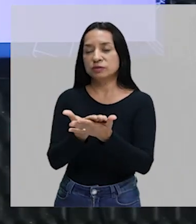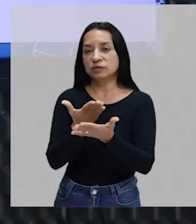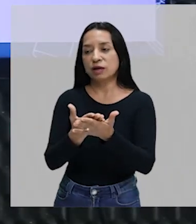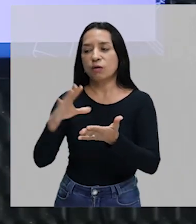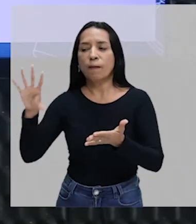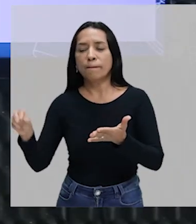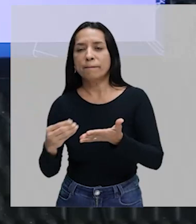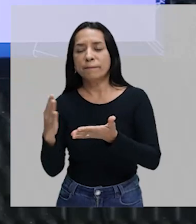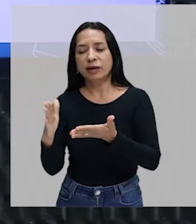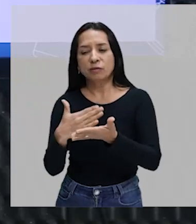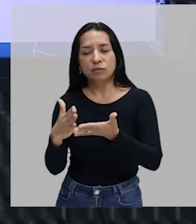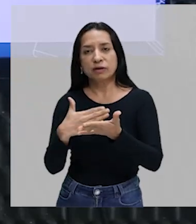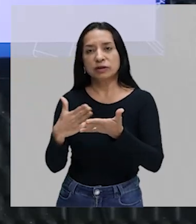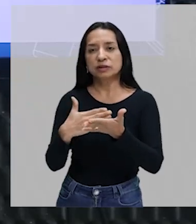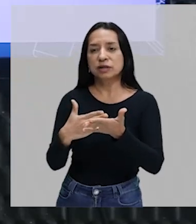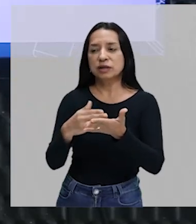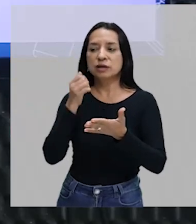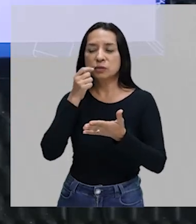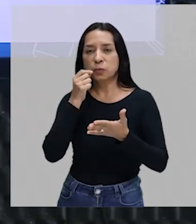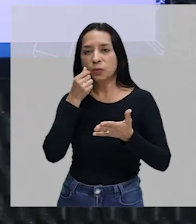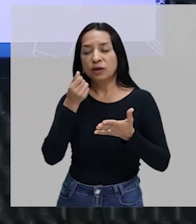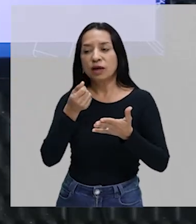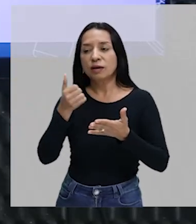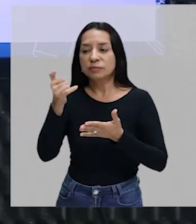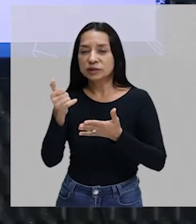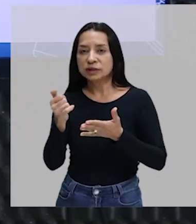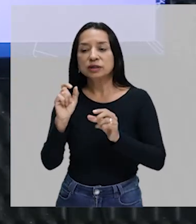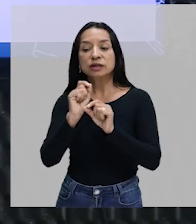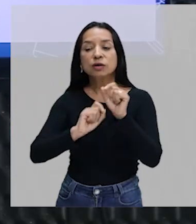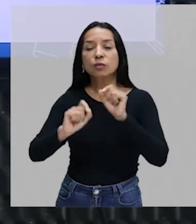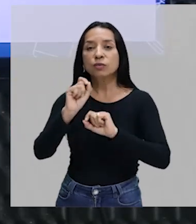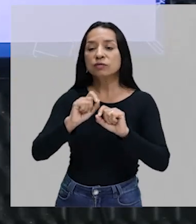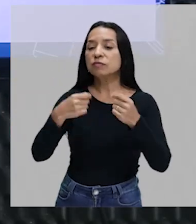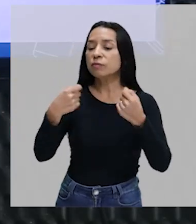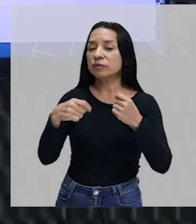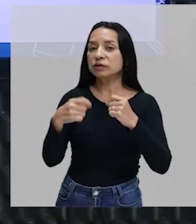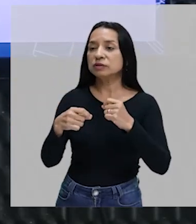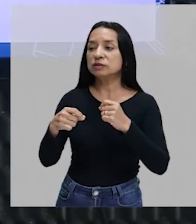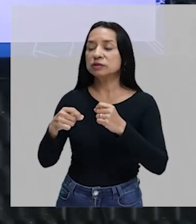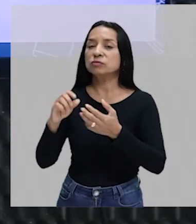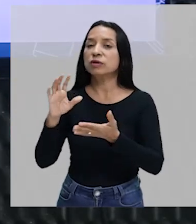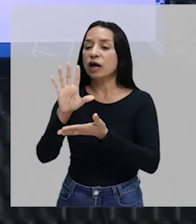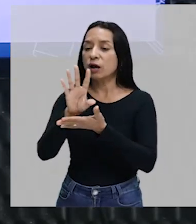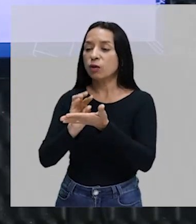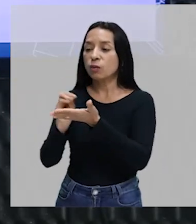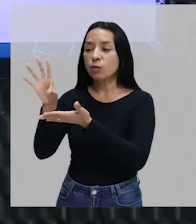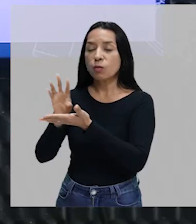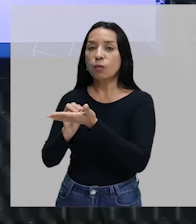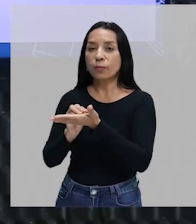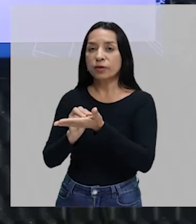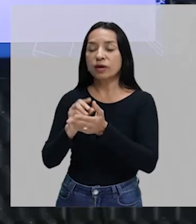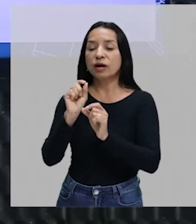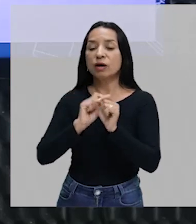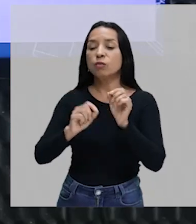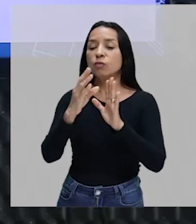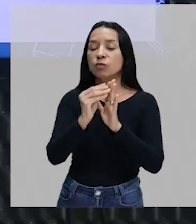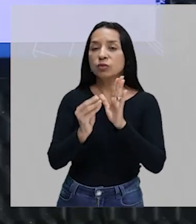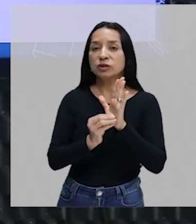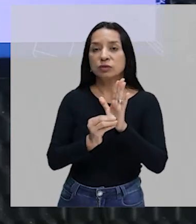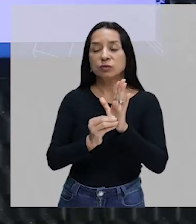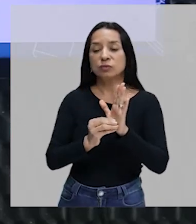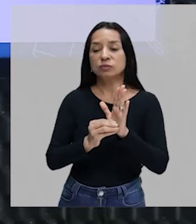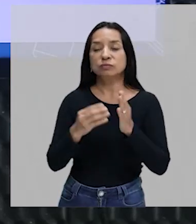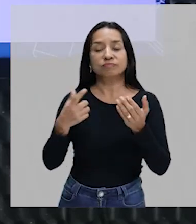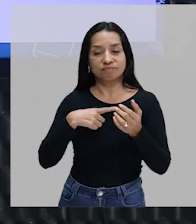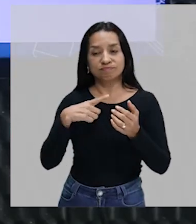caneta, lápis, aquilo que for preciso para você anotar as dicas do conteúdo que eu vou te passar nessa videoaula de hoje. E a gente